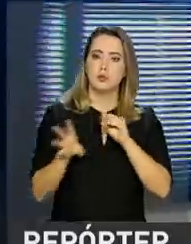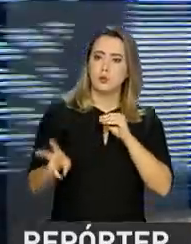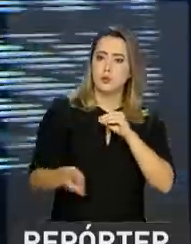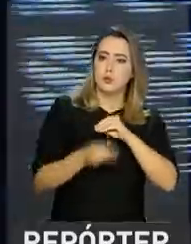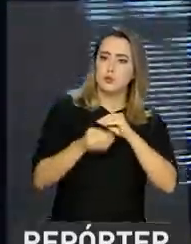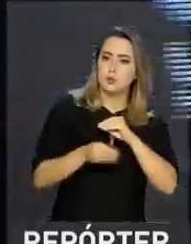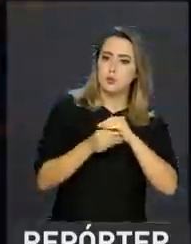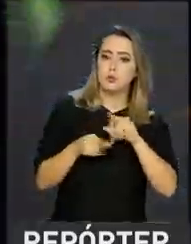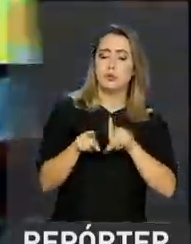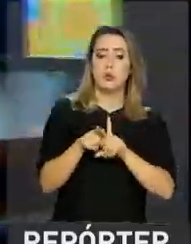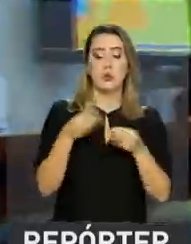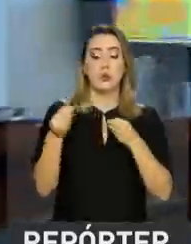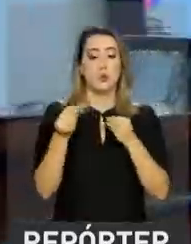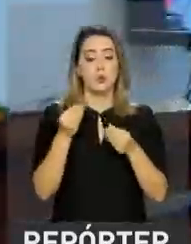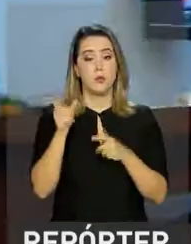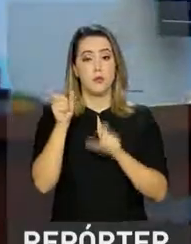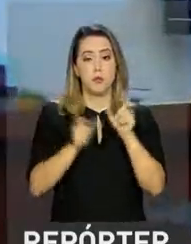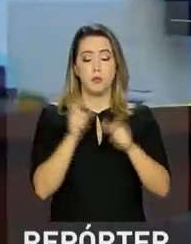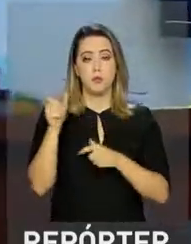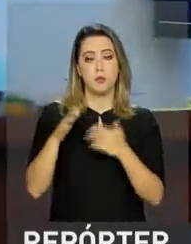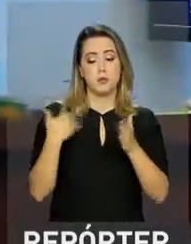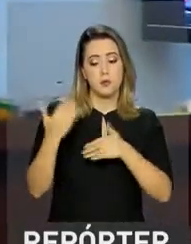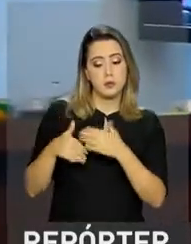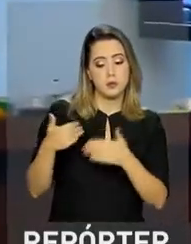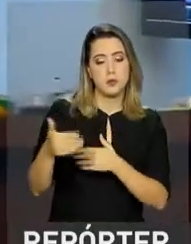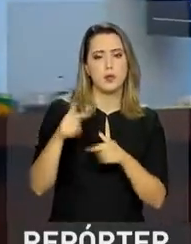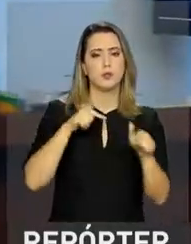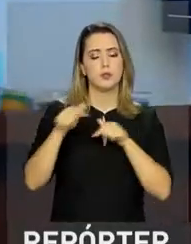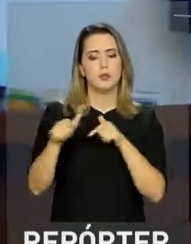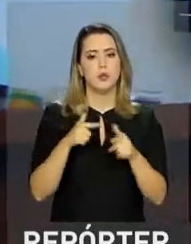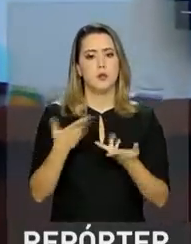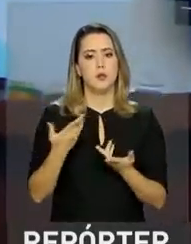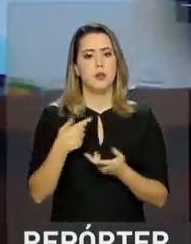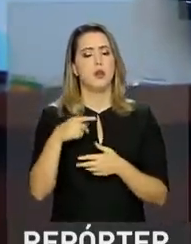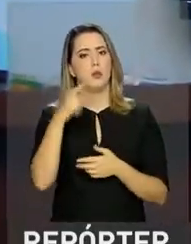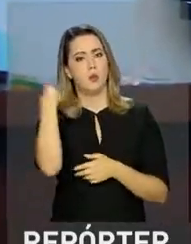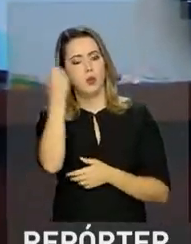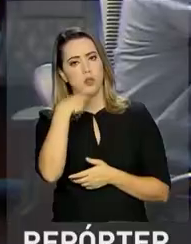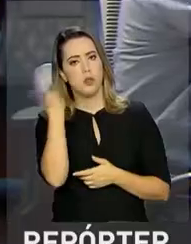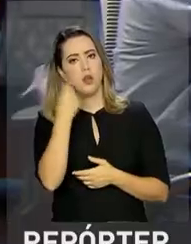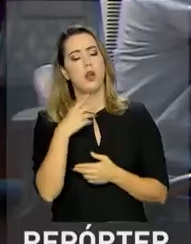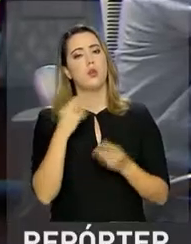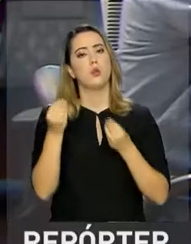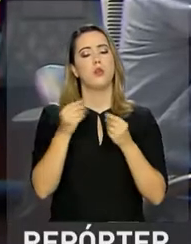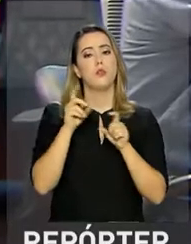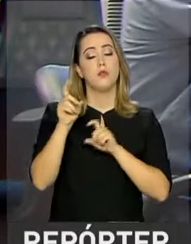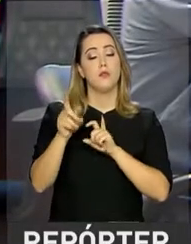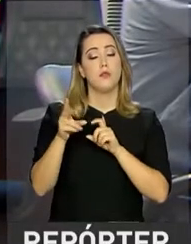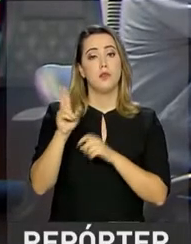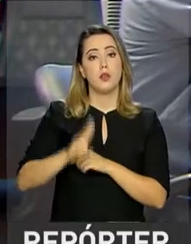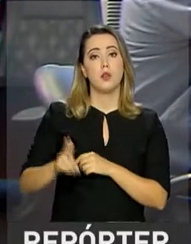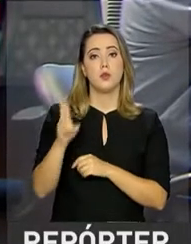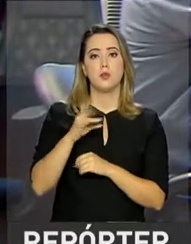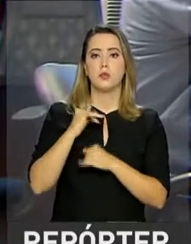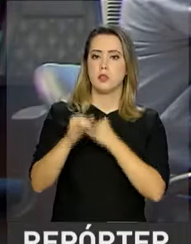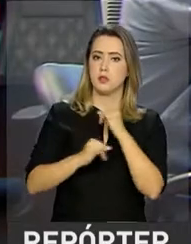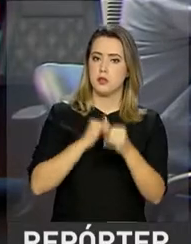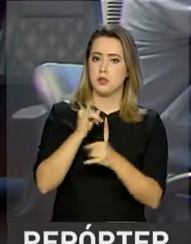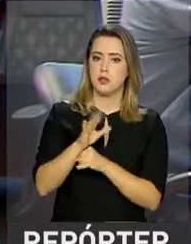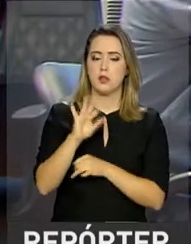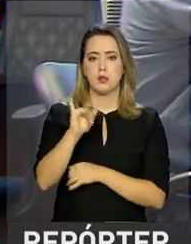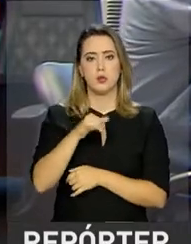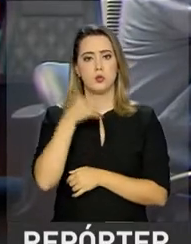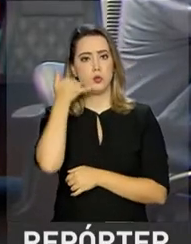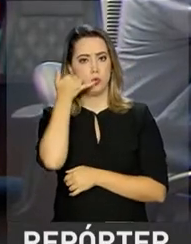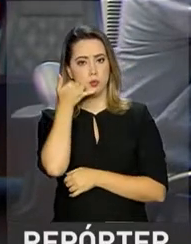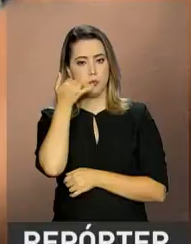previdenciários. A forma como o empregado vai desempenhar a função, como jornada, equipamentos utilizados e custos com internet e conta de